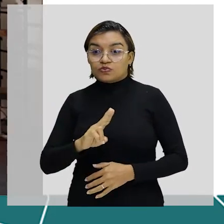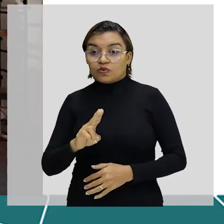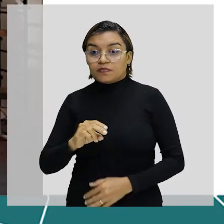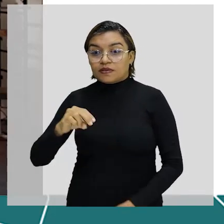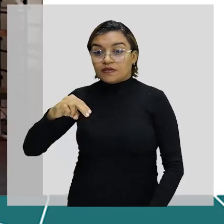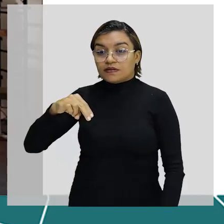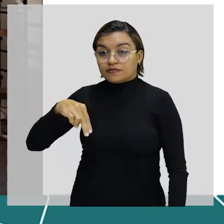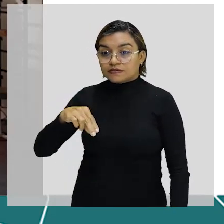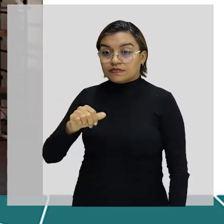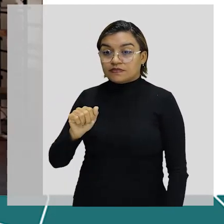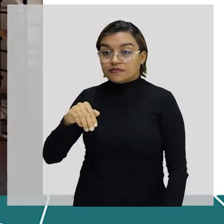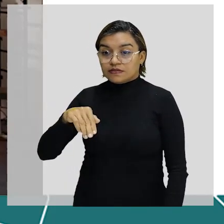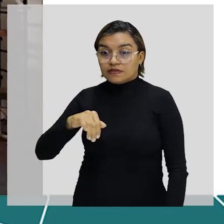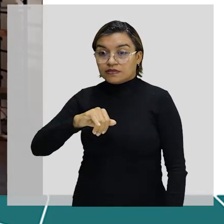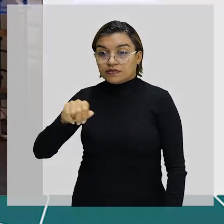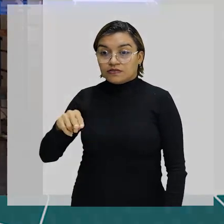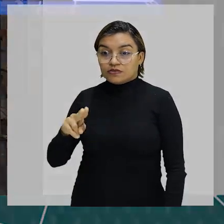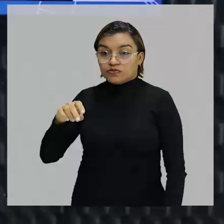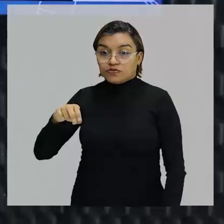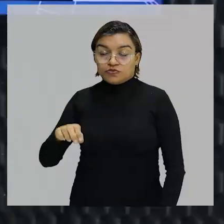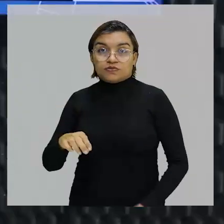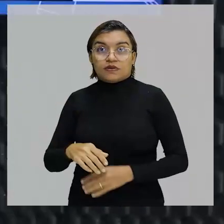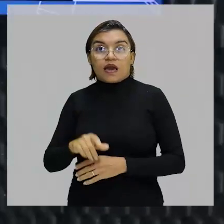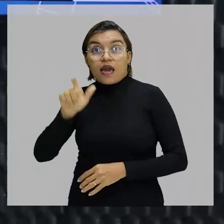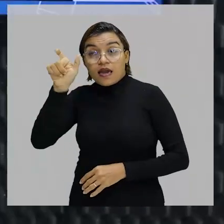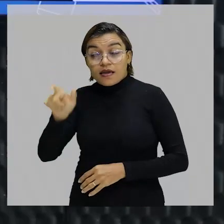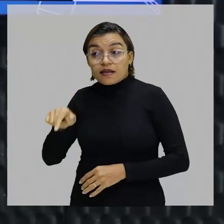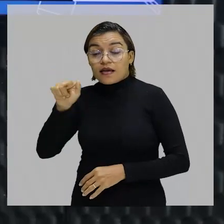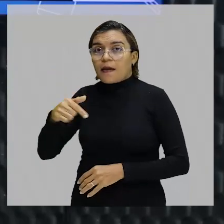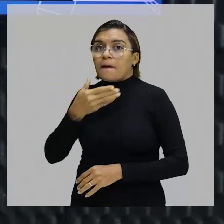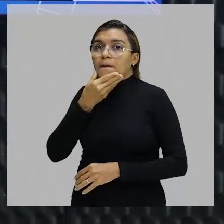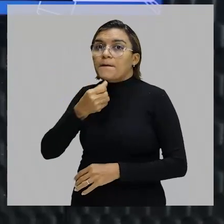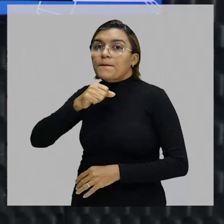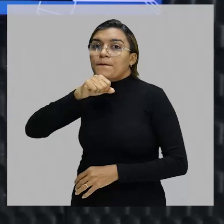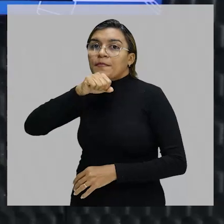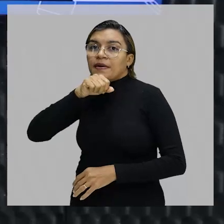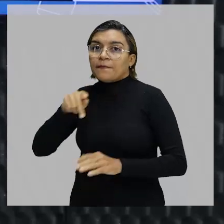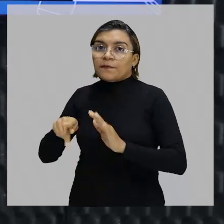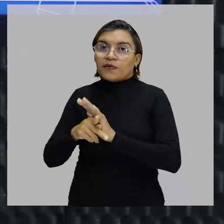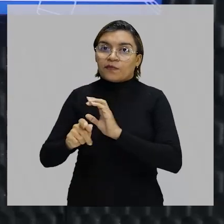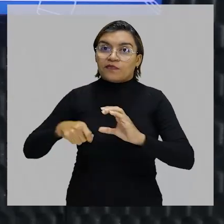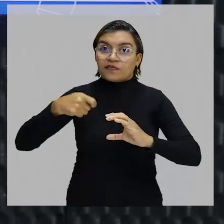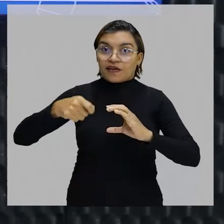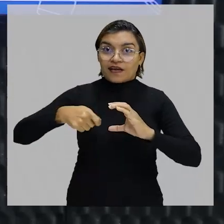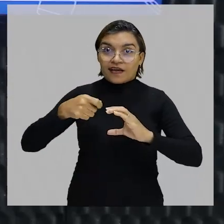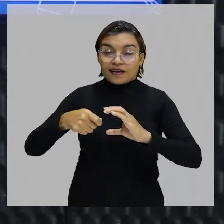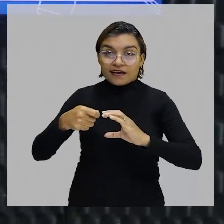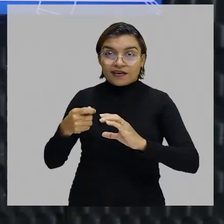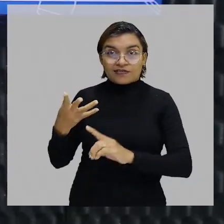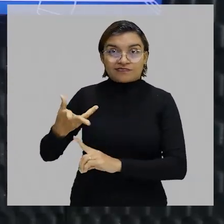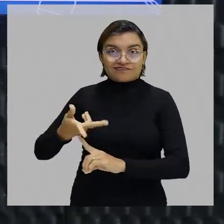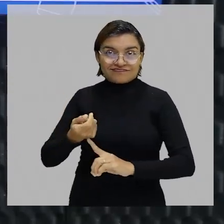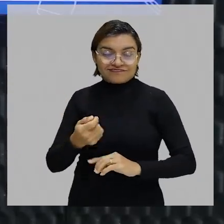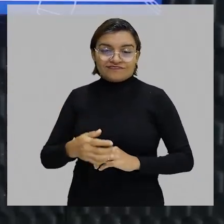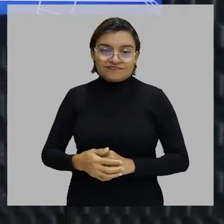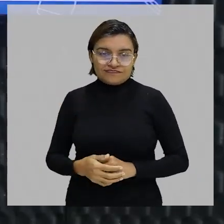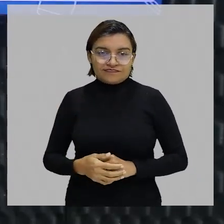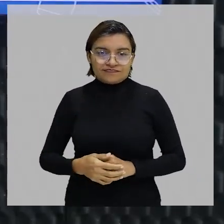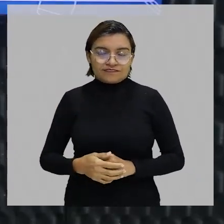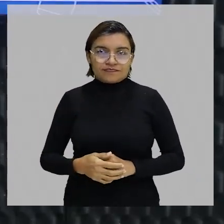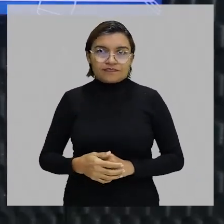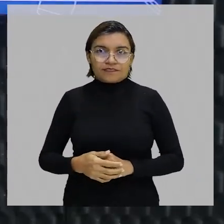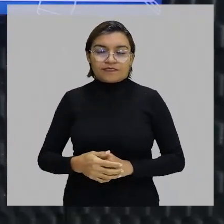intérprete. Nam June Paik, que é o pai, literalmente, da videoarte. Professor, o que é videoarte? Bom, arte,